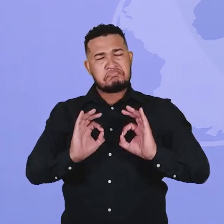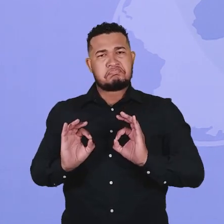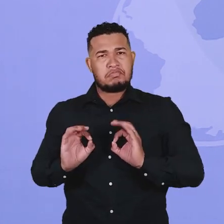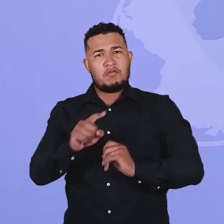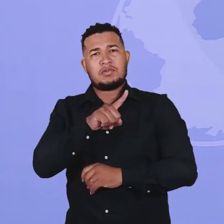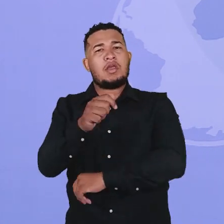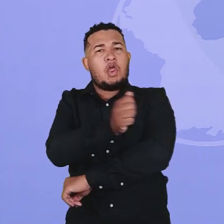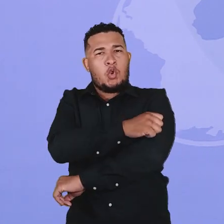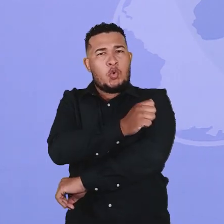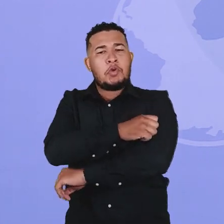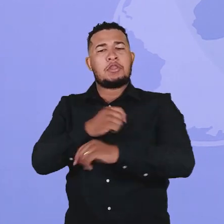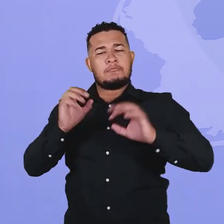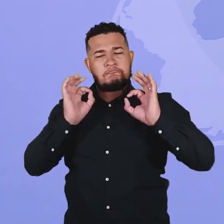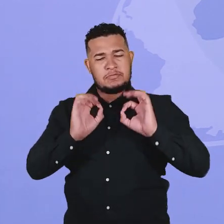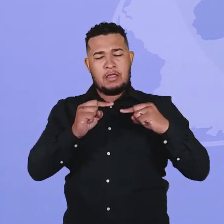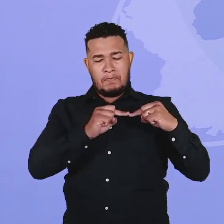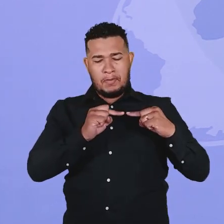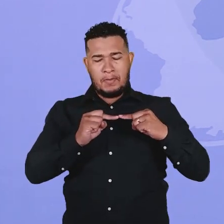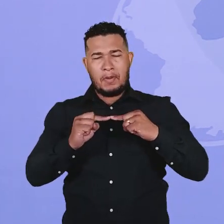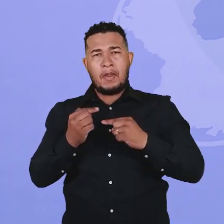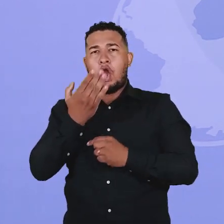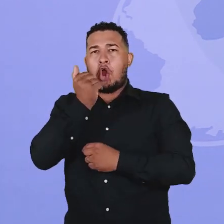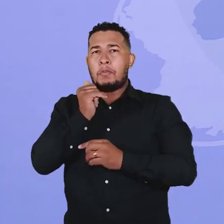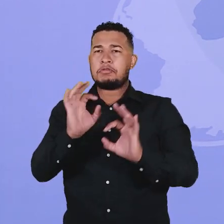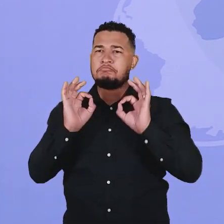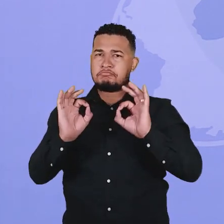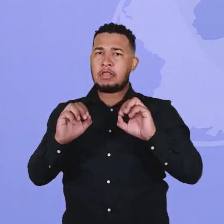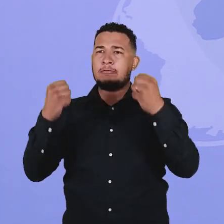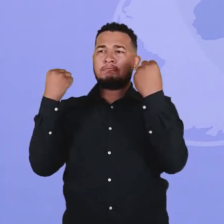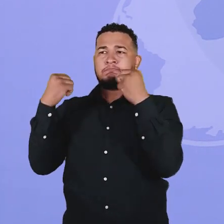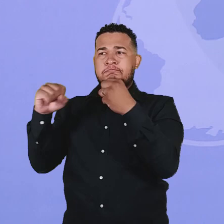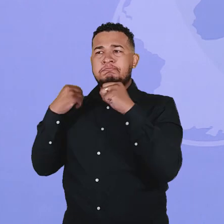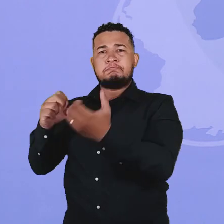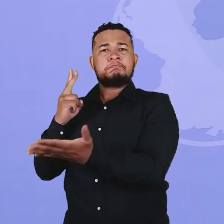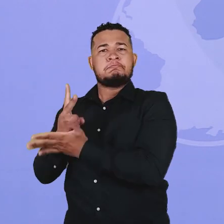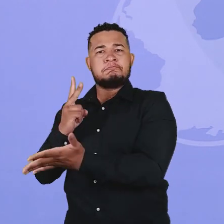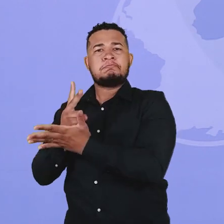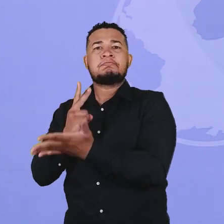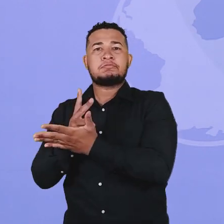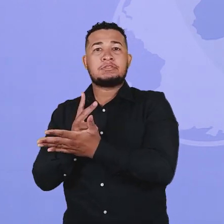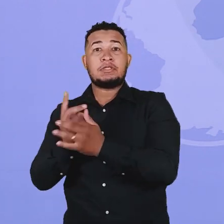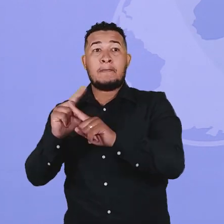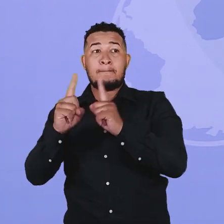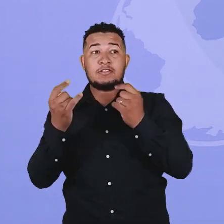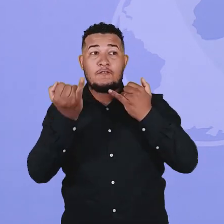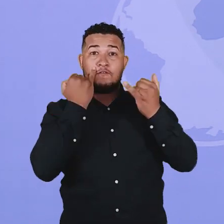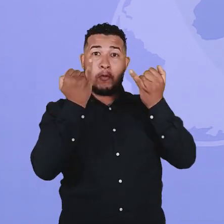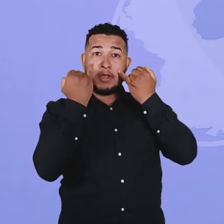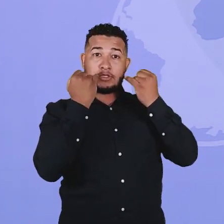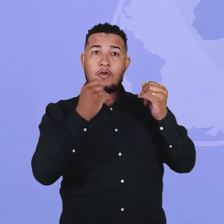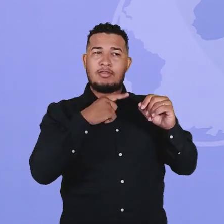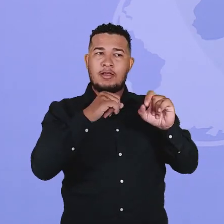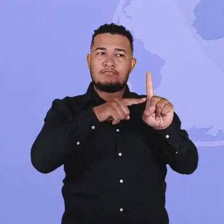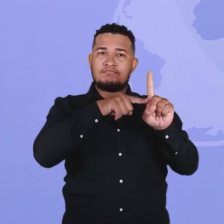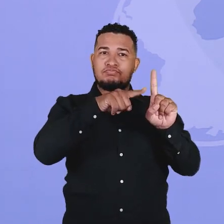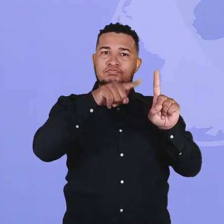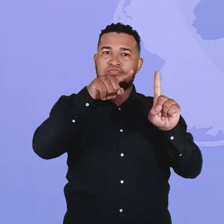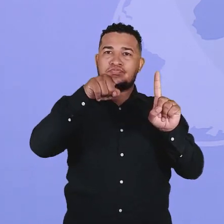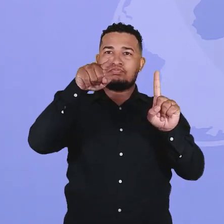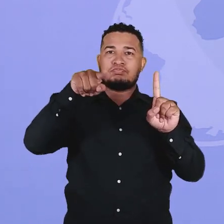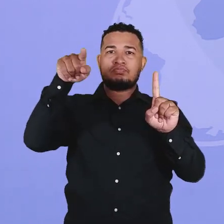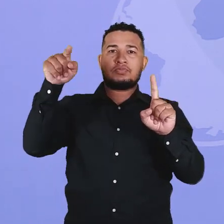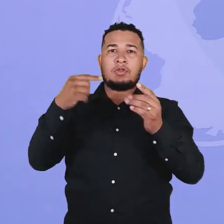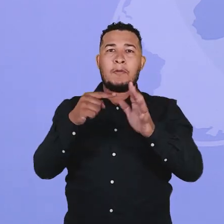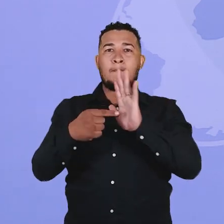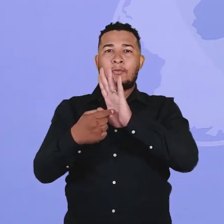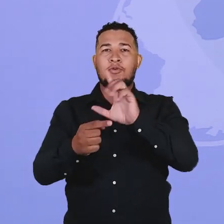aluna, você é aluno, está dentro do peso, está se alimentando bem, está praticando atividade física, mas os dados que eu passei para vocês